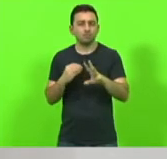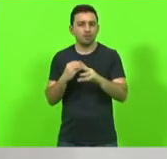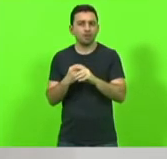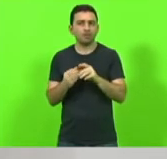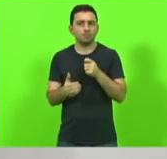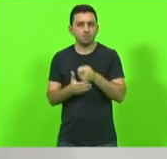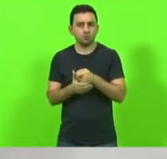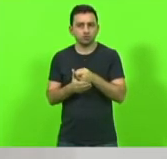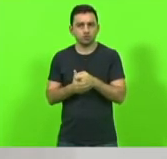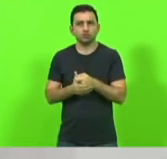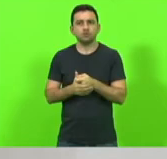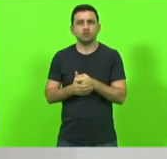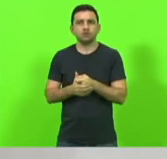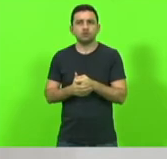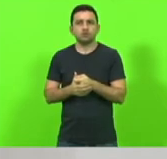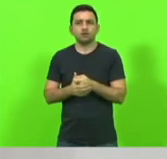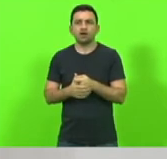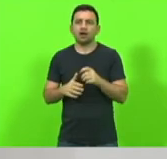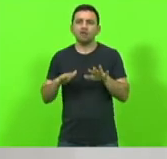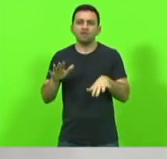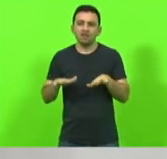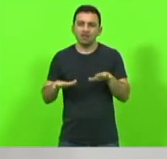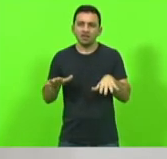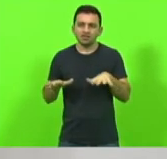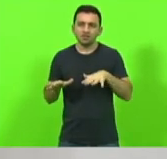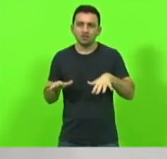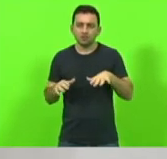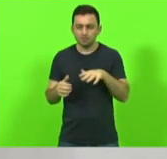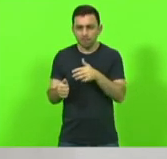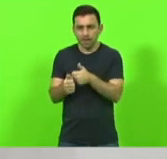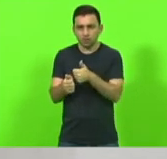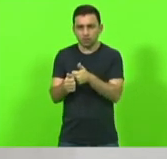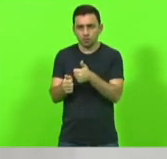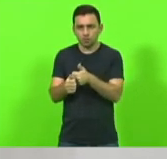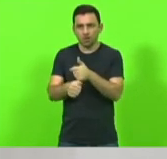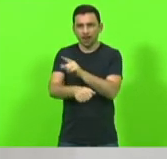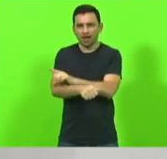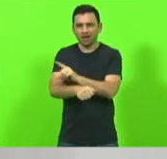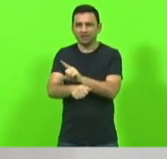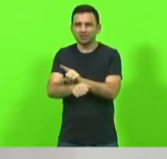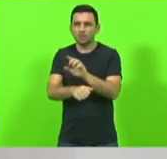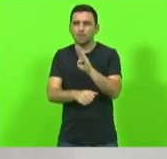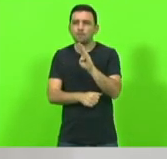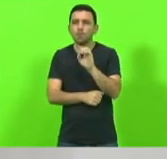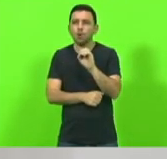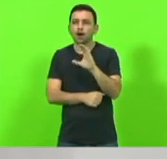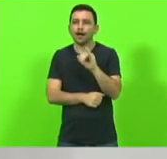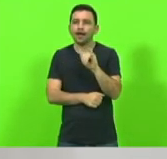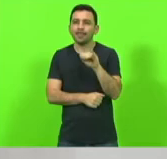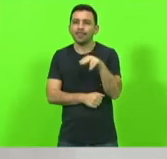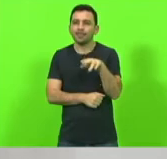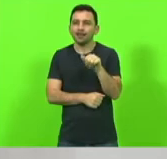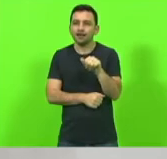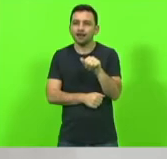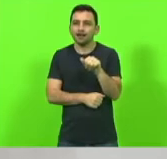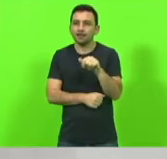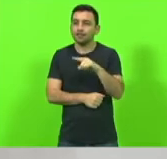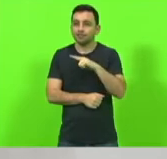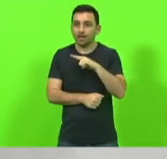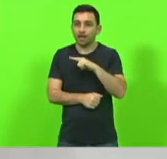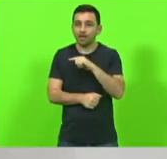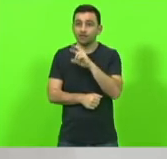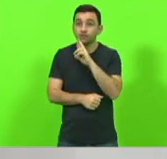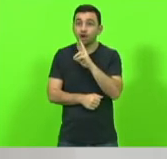está ali próximo a Lages, em Bocaina do Sul, tem o restaurante Tempero